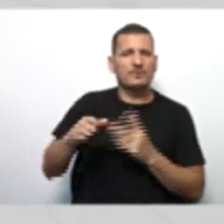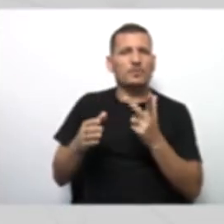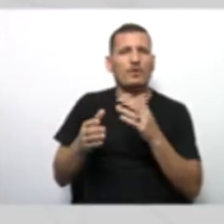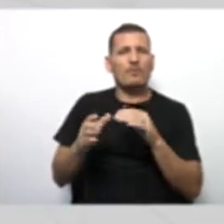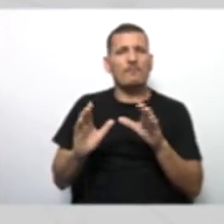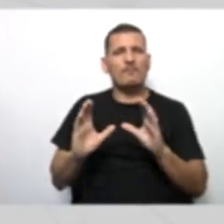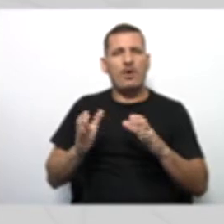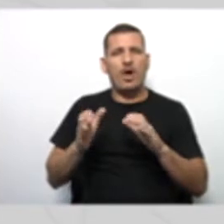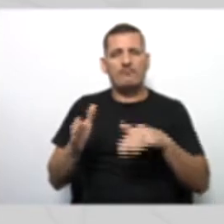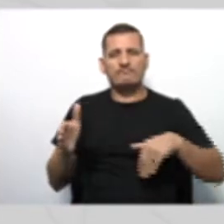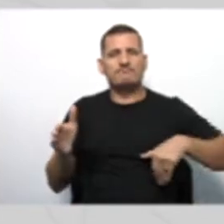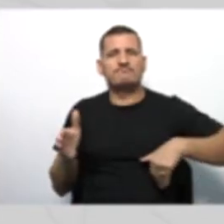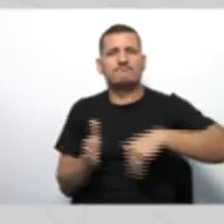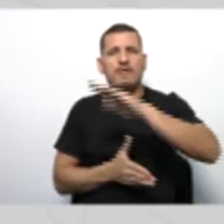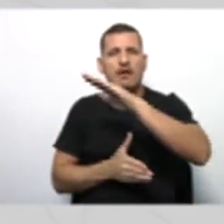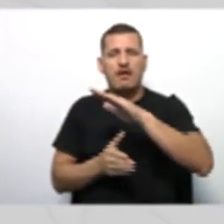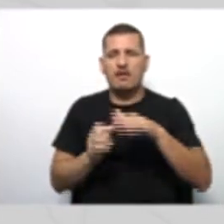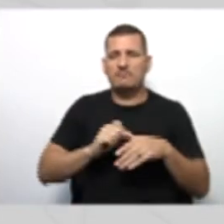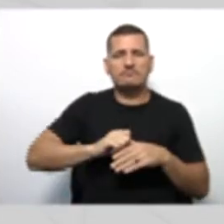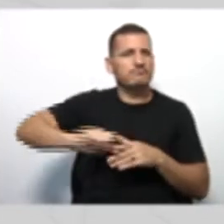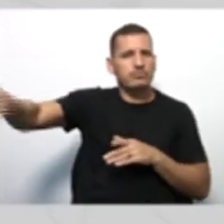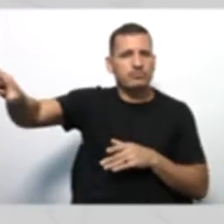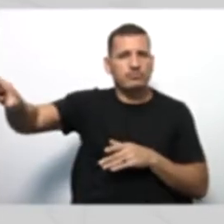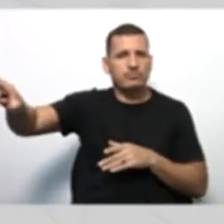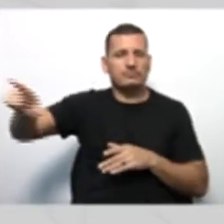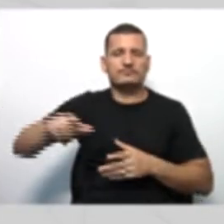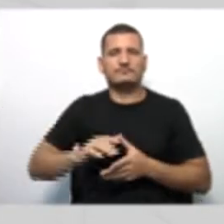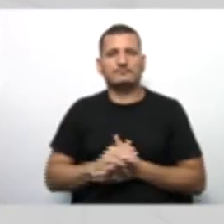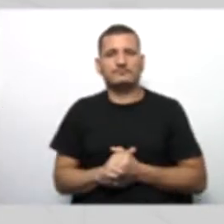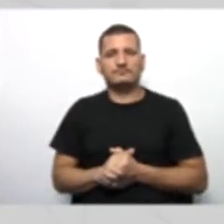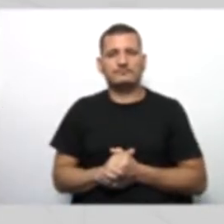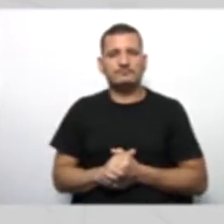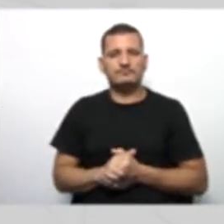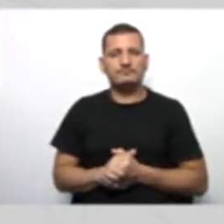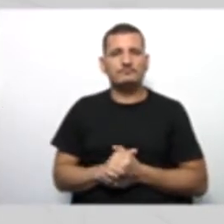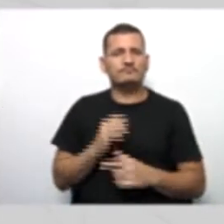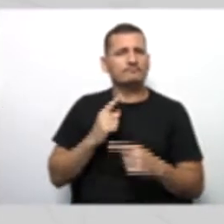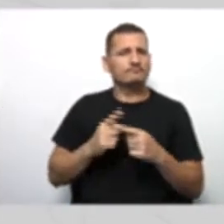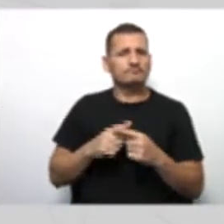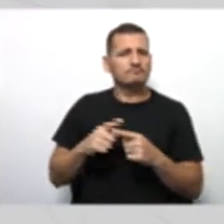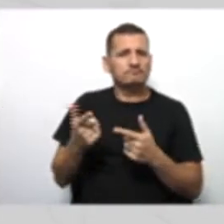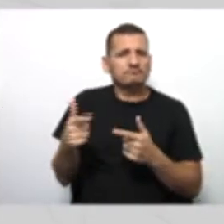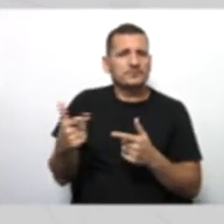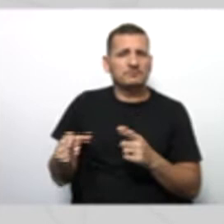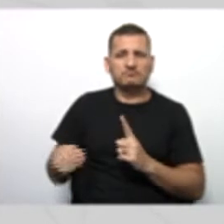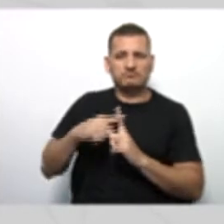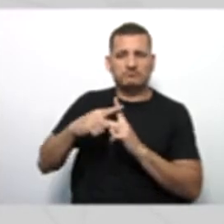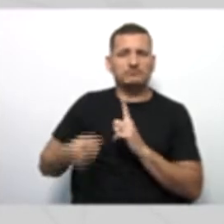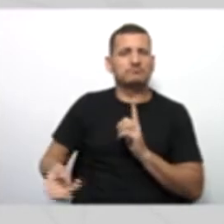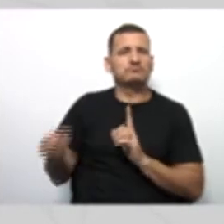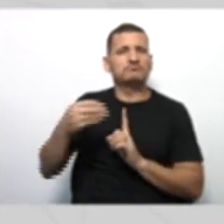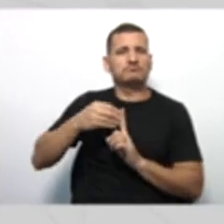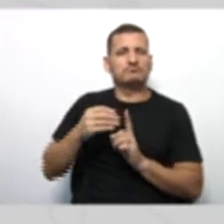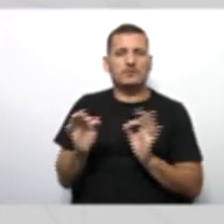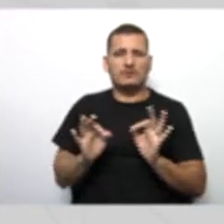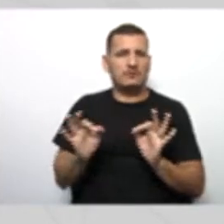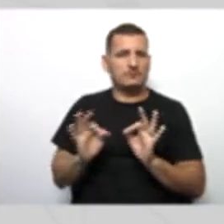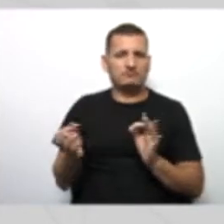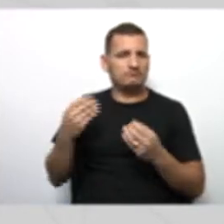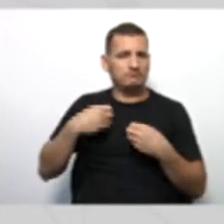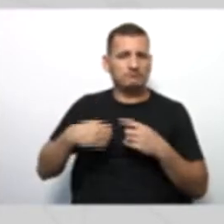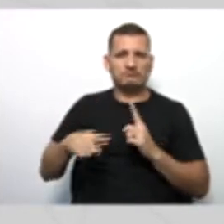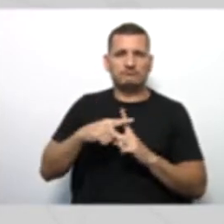futebol, você vai chutar para o gol adversário, meu amigo, você não vai ficar com aquilo não. Tá? Por quê? Porque não vai te trazer benefício nenhum.